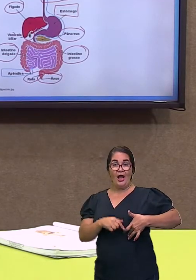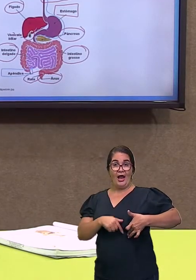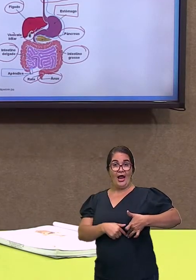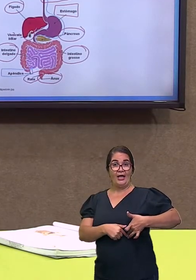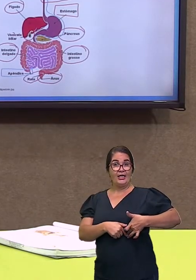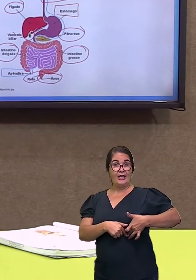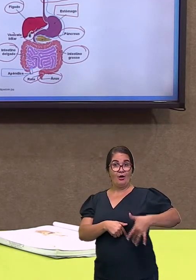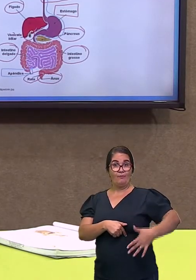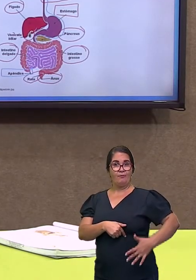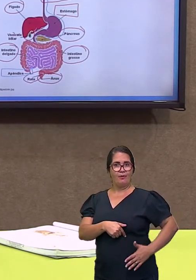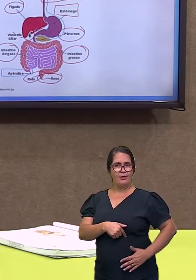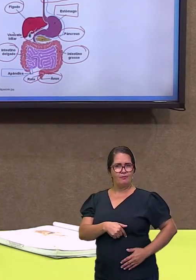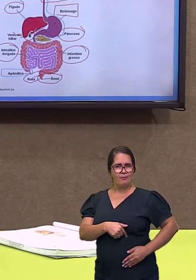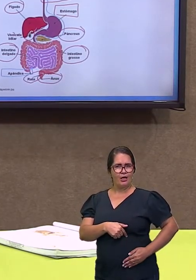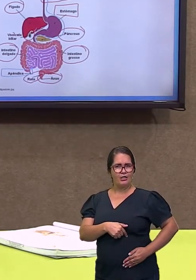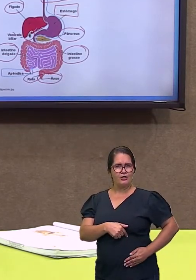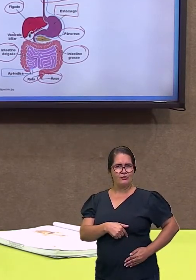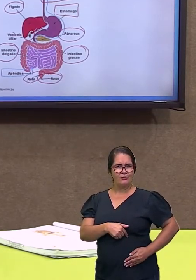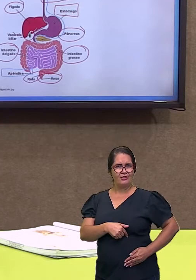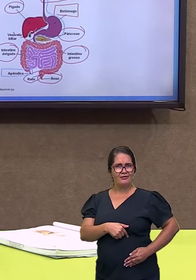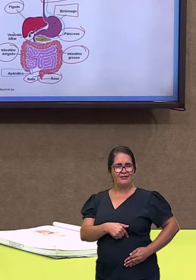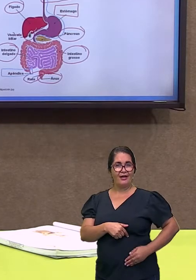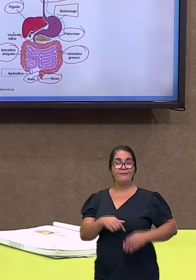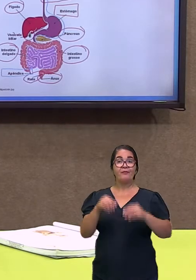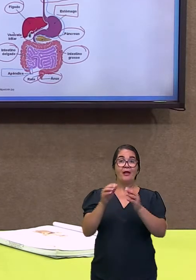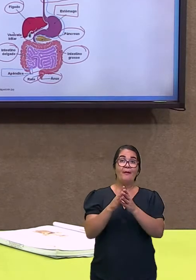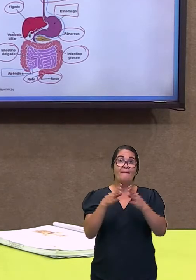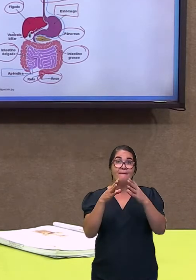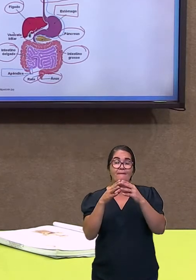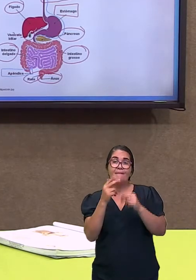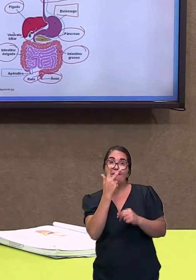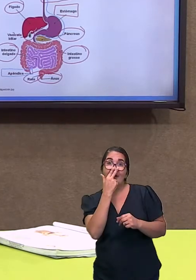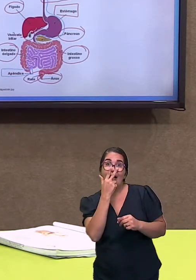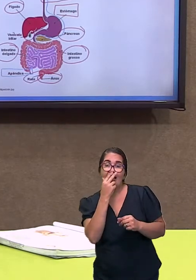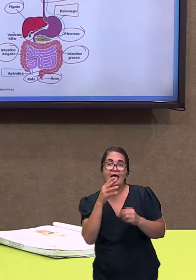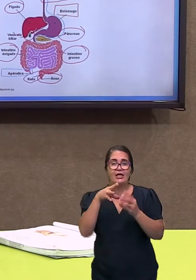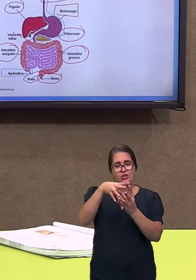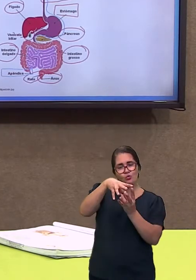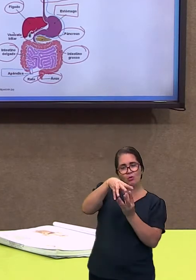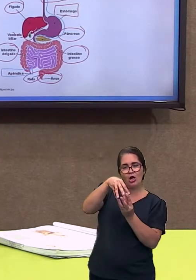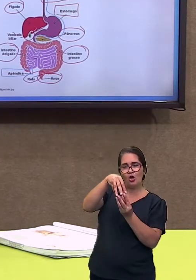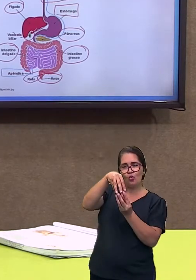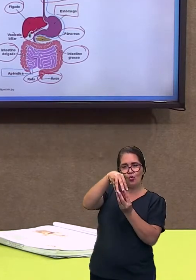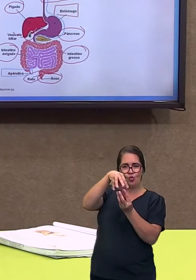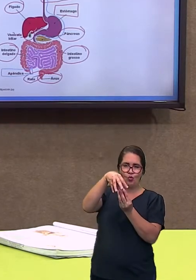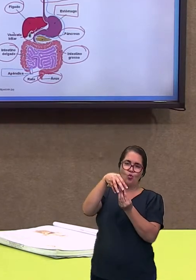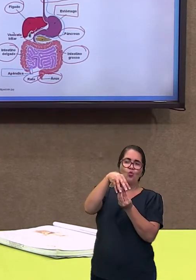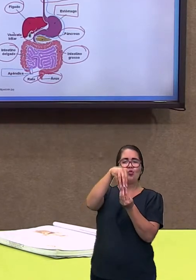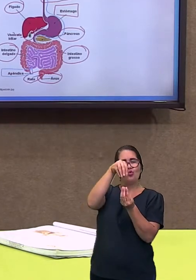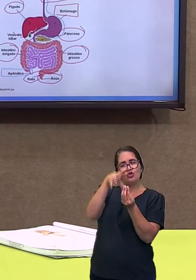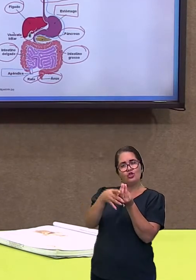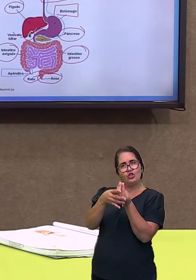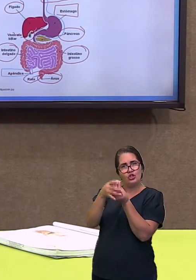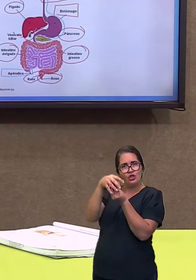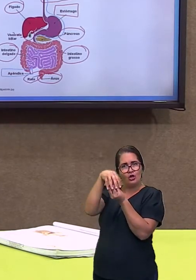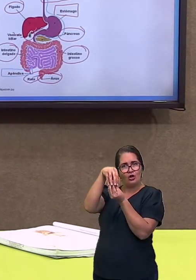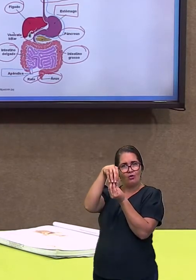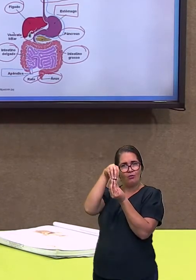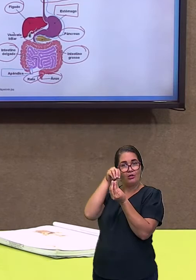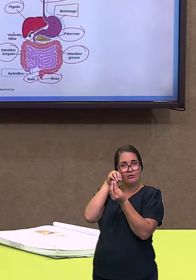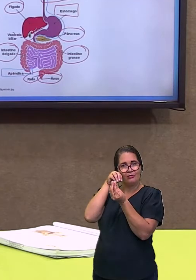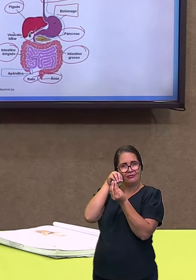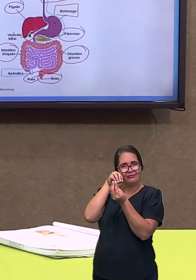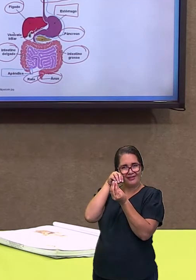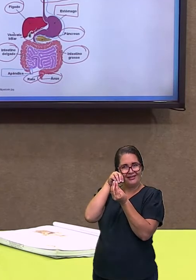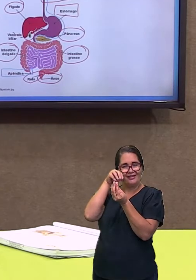um saquinho, ó. Então, a gente pode fazer coxinha. Quem já ajudou a mãe a fazer coxinha em casa? A gente faz uma bolinha...